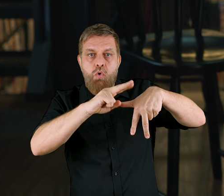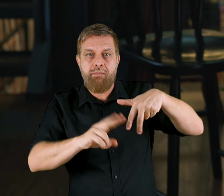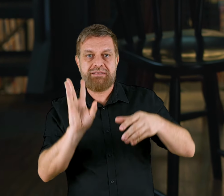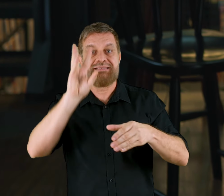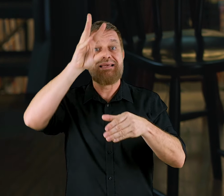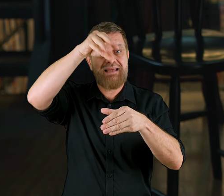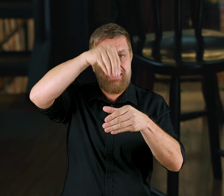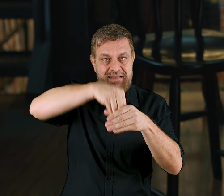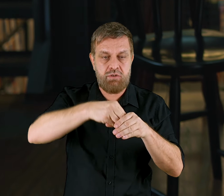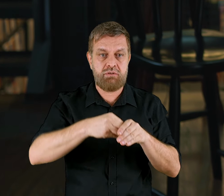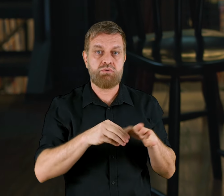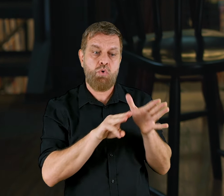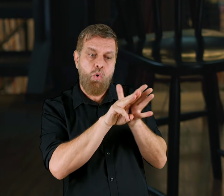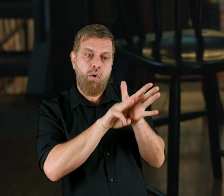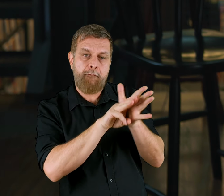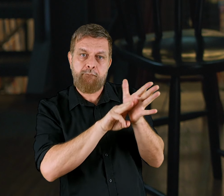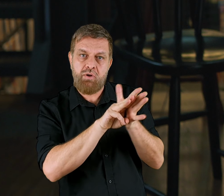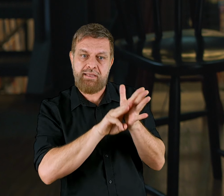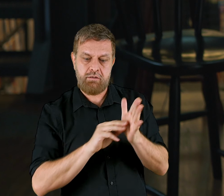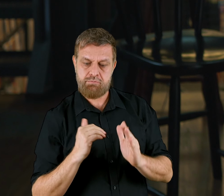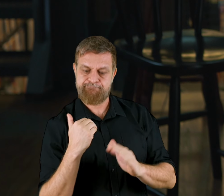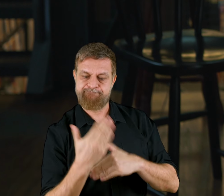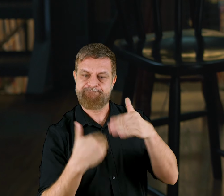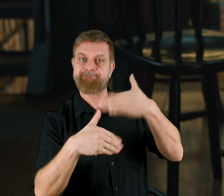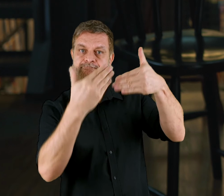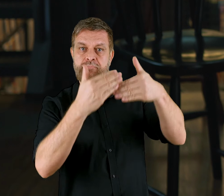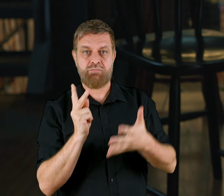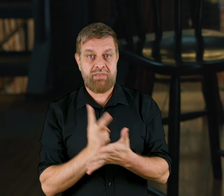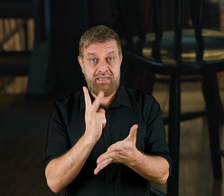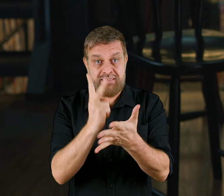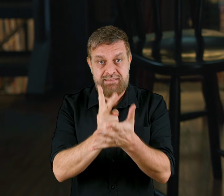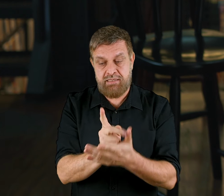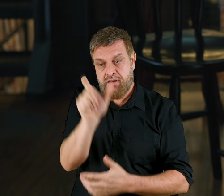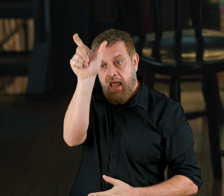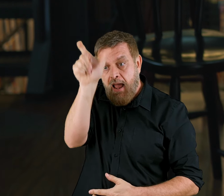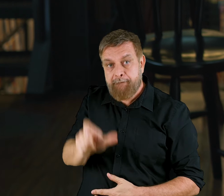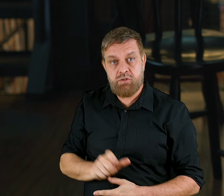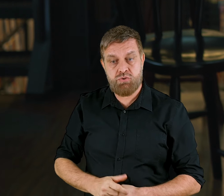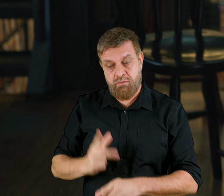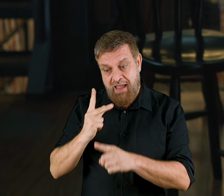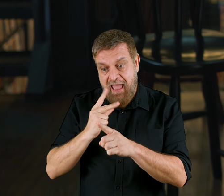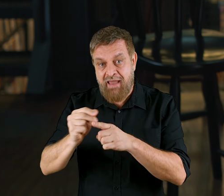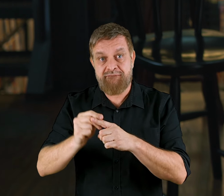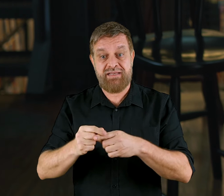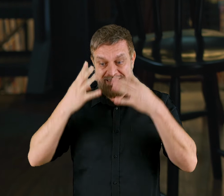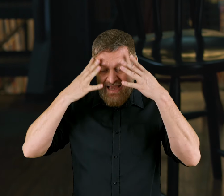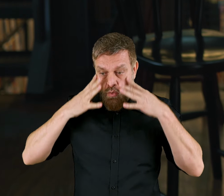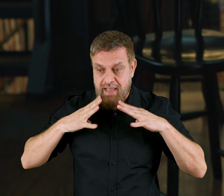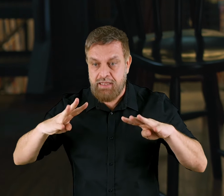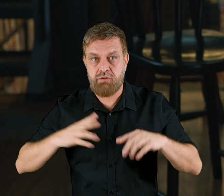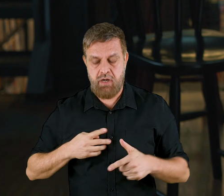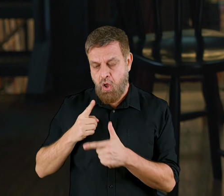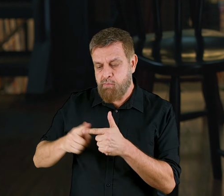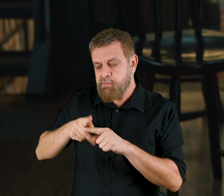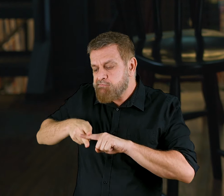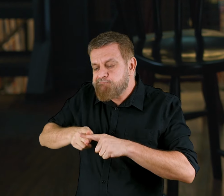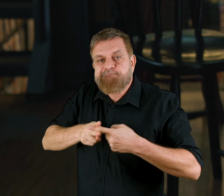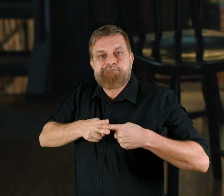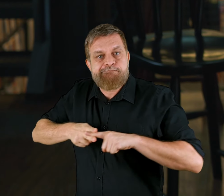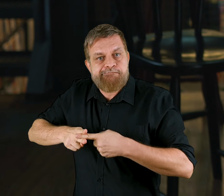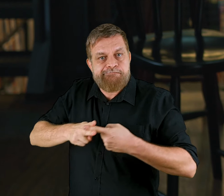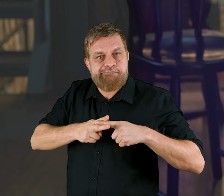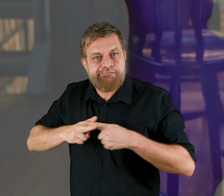desse modelo de aperfeiçoamento. Sempre o humano poderia ir além da natureza, corrigir os problemas da natureza